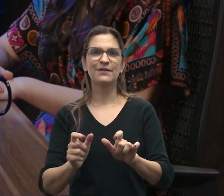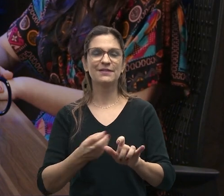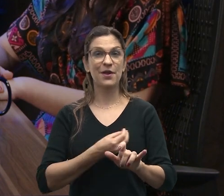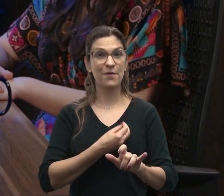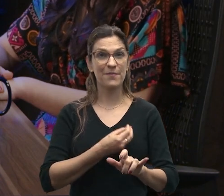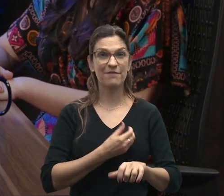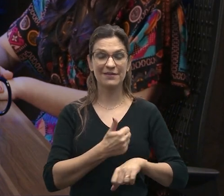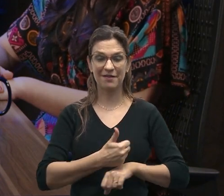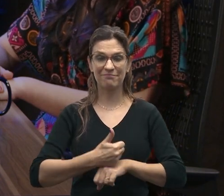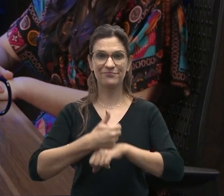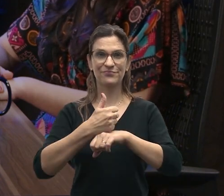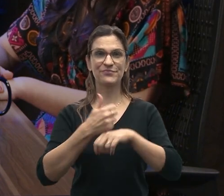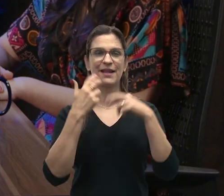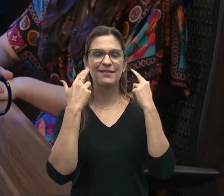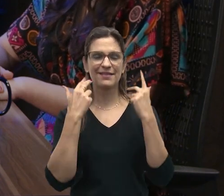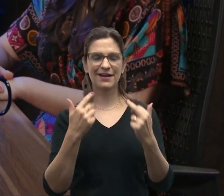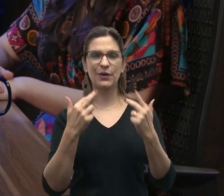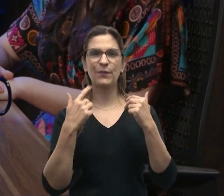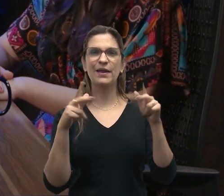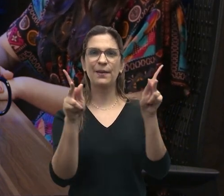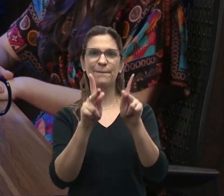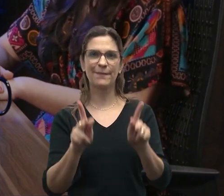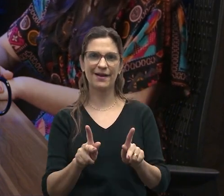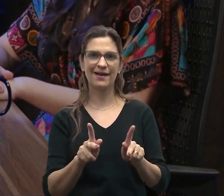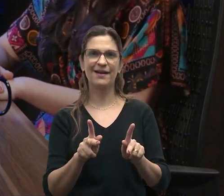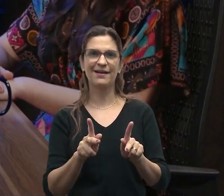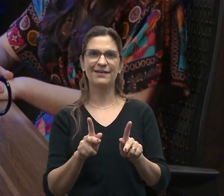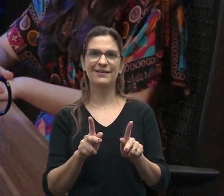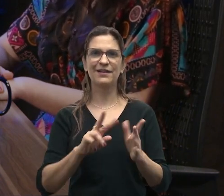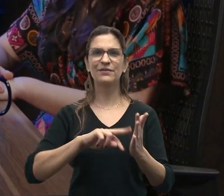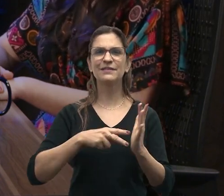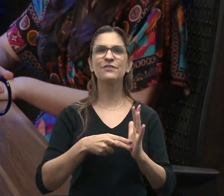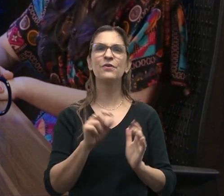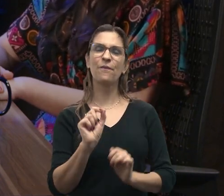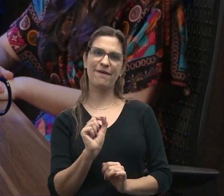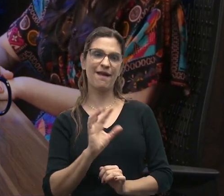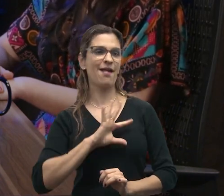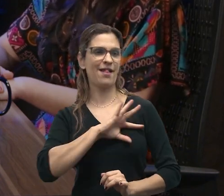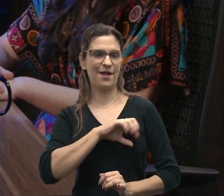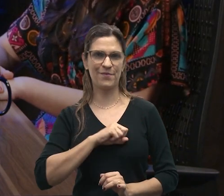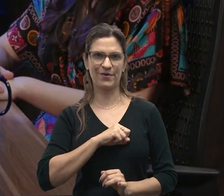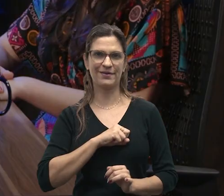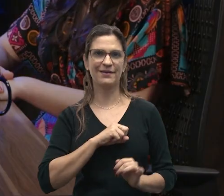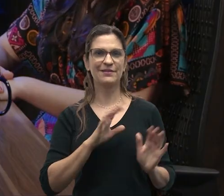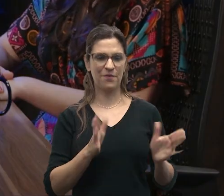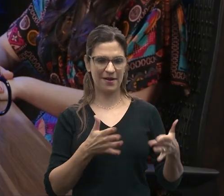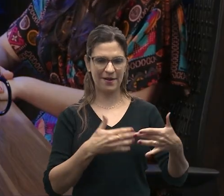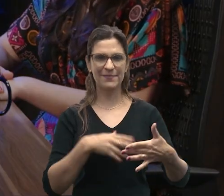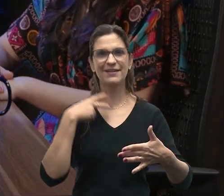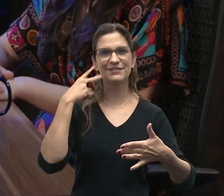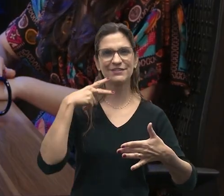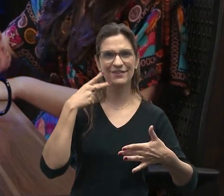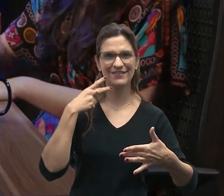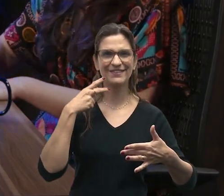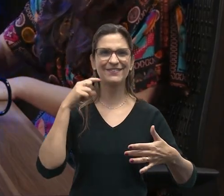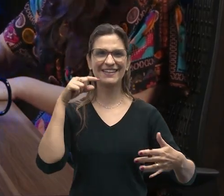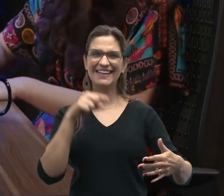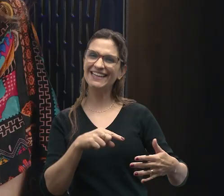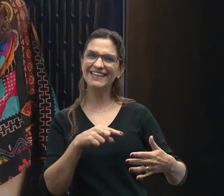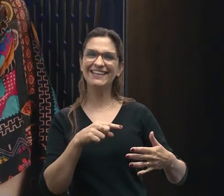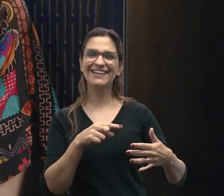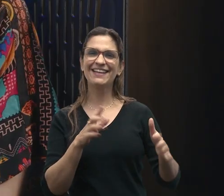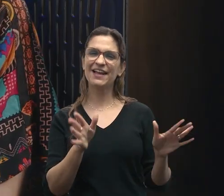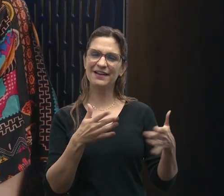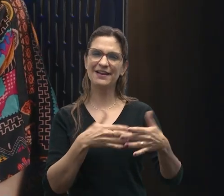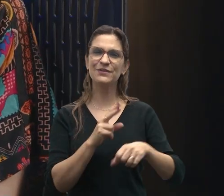mais paz. E isso tudo ela disse, ó, isso é amor. Então, nós colocamos lá que o nosso gabinete é o Gabinete do Amor. Agora nós